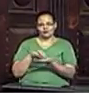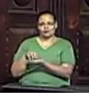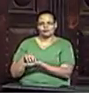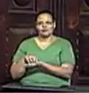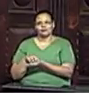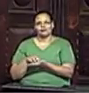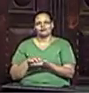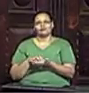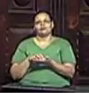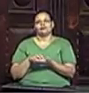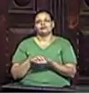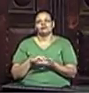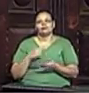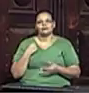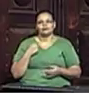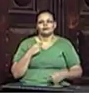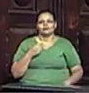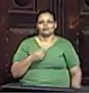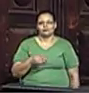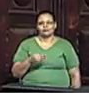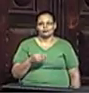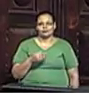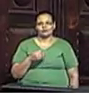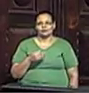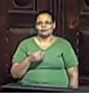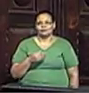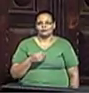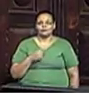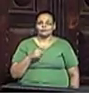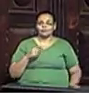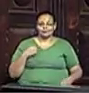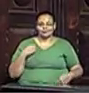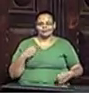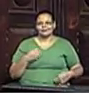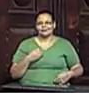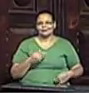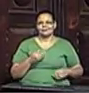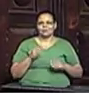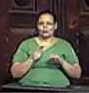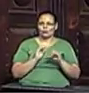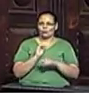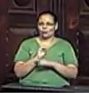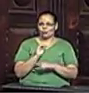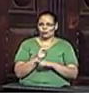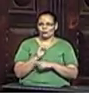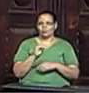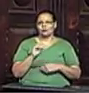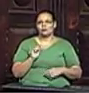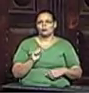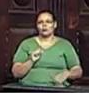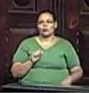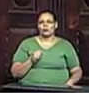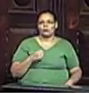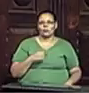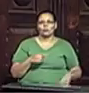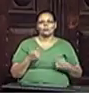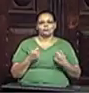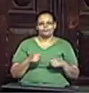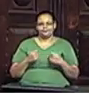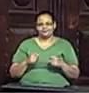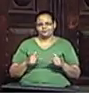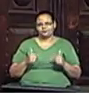está propugnando por sua proeminência nesse campo, está apenas cuidando, por um lado, de